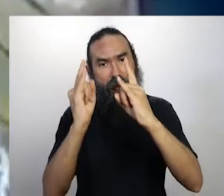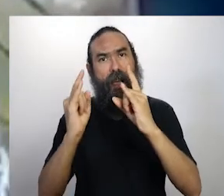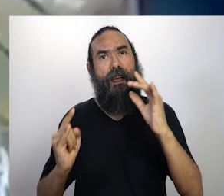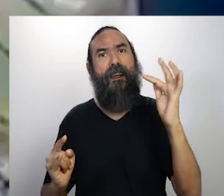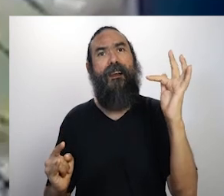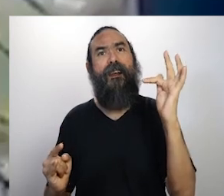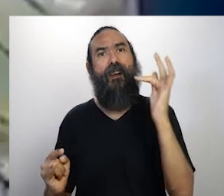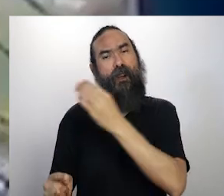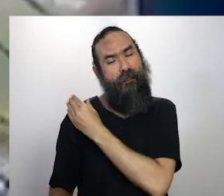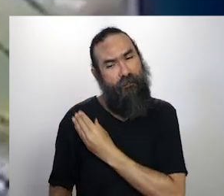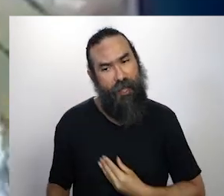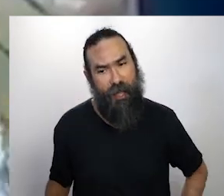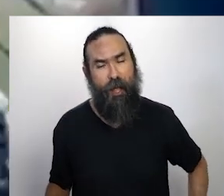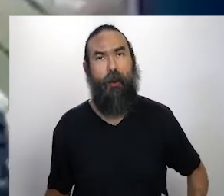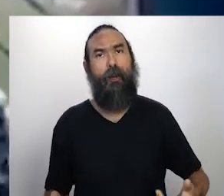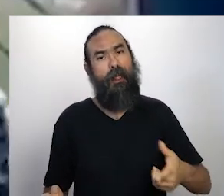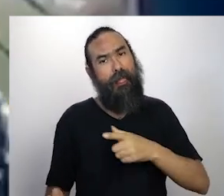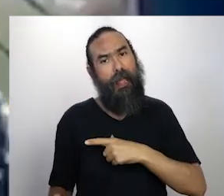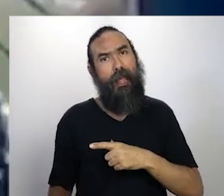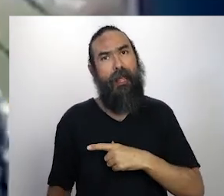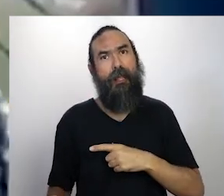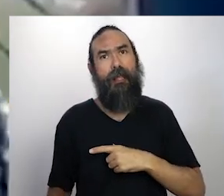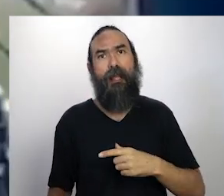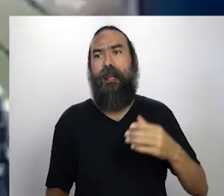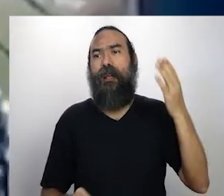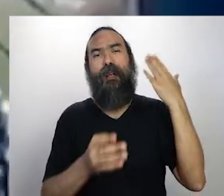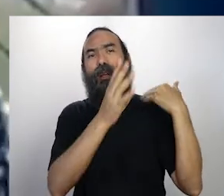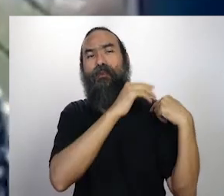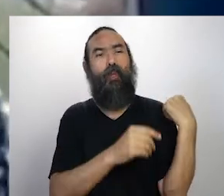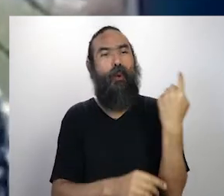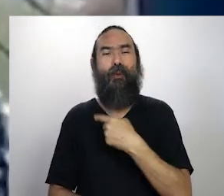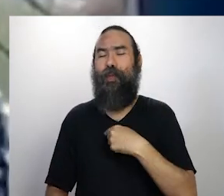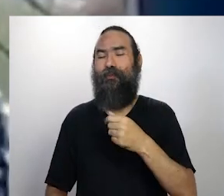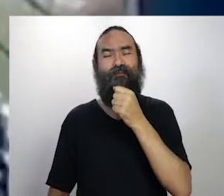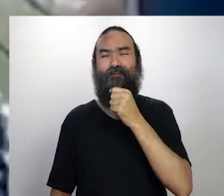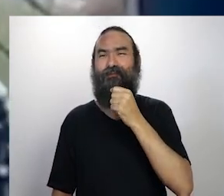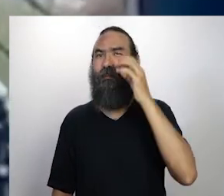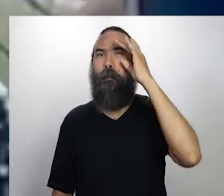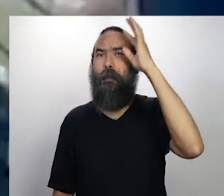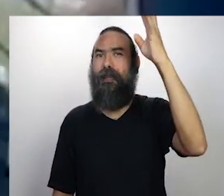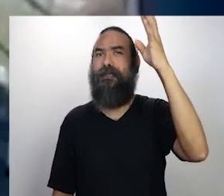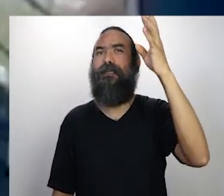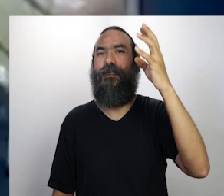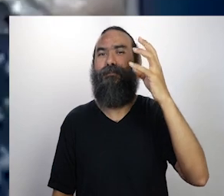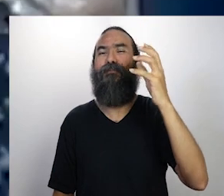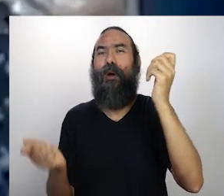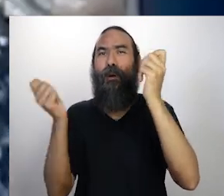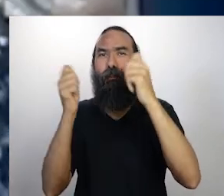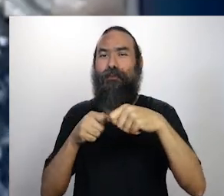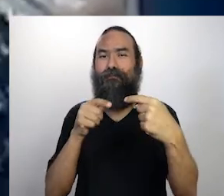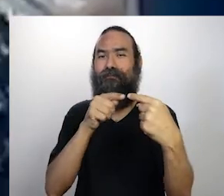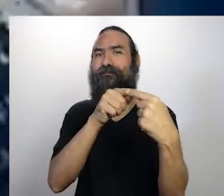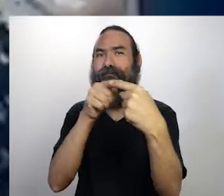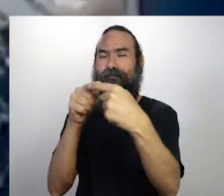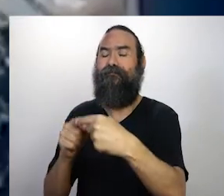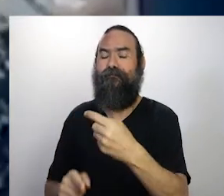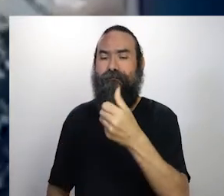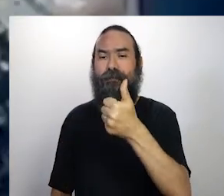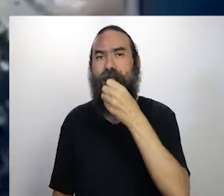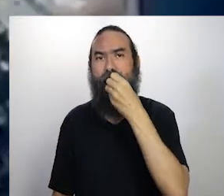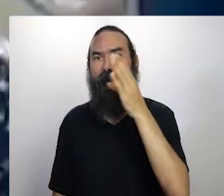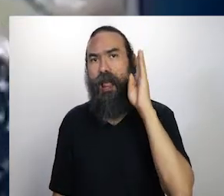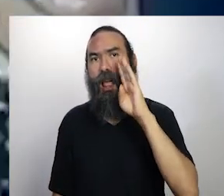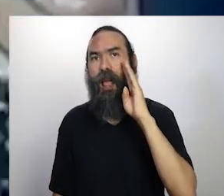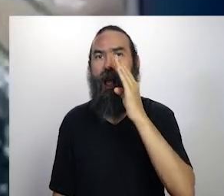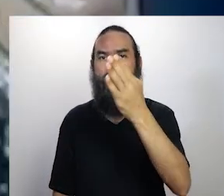federais e universidades em muitos lugares onde a gente não pensaria antes. É isso, muito interessante,